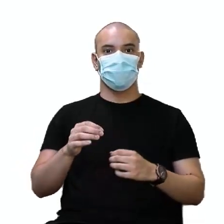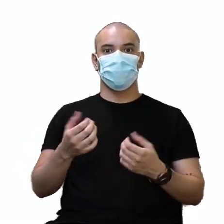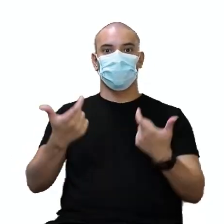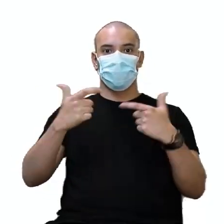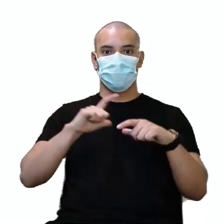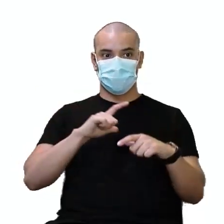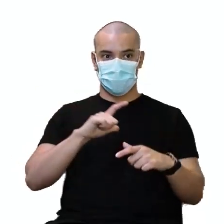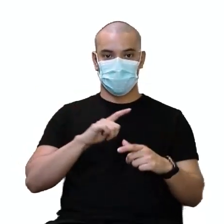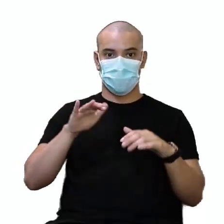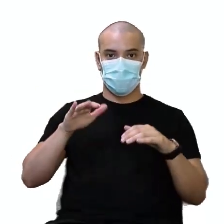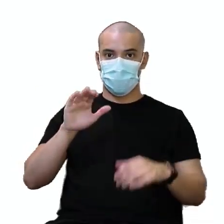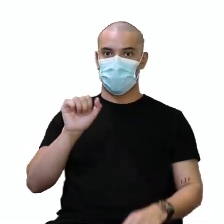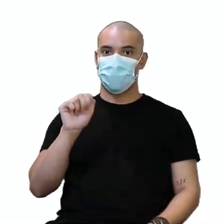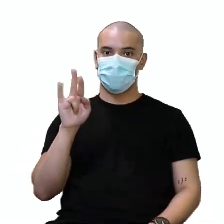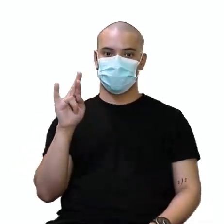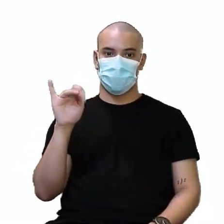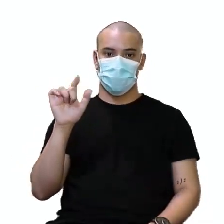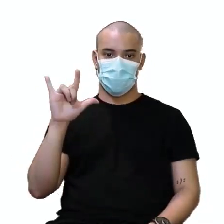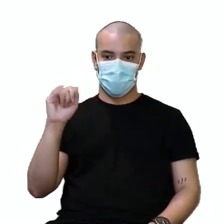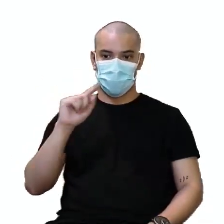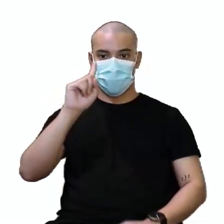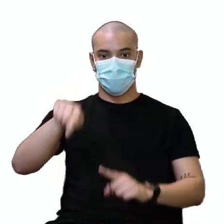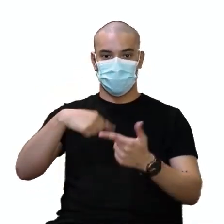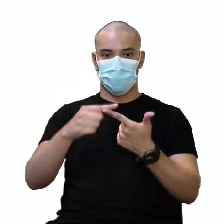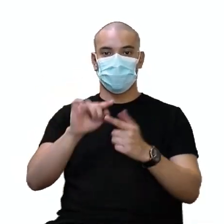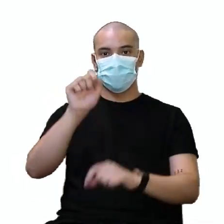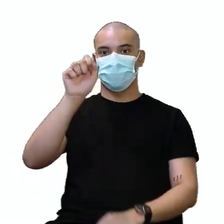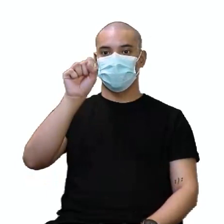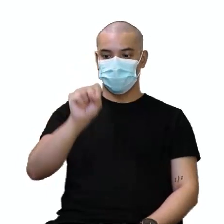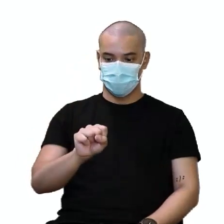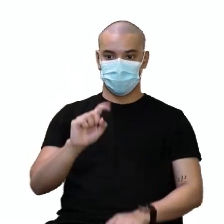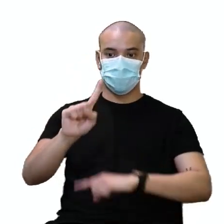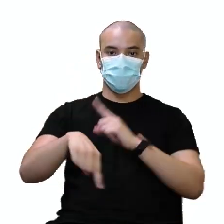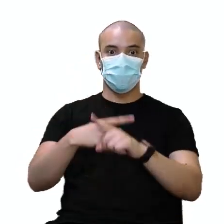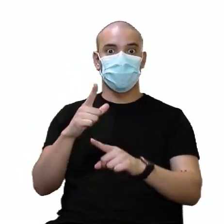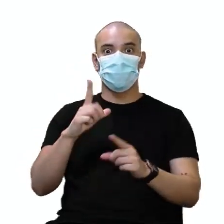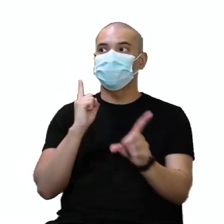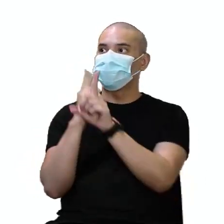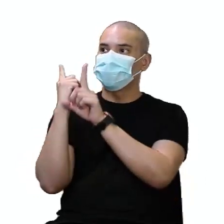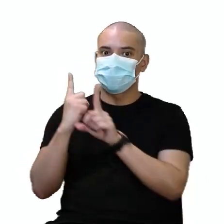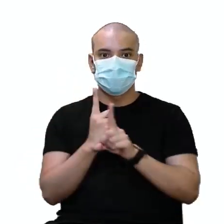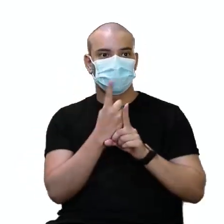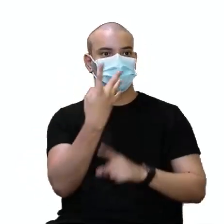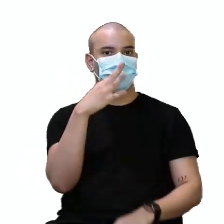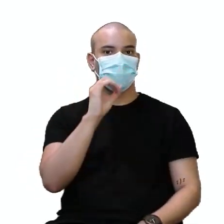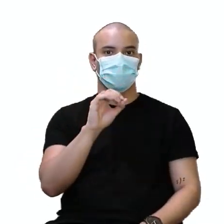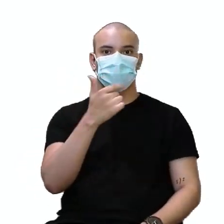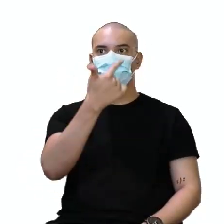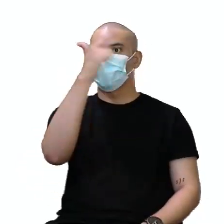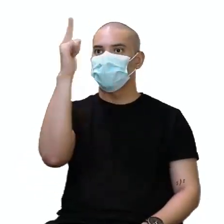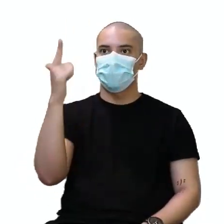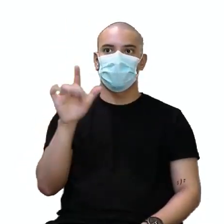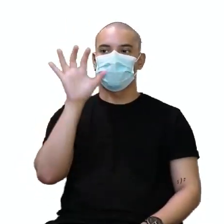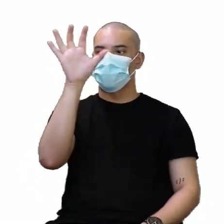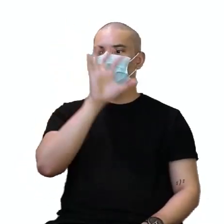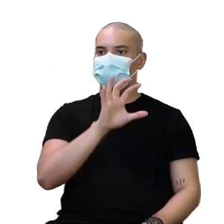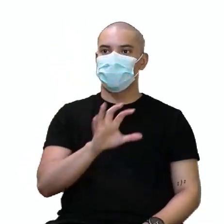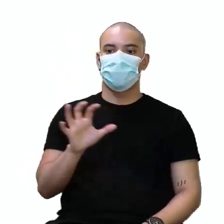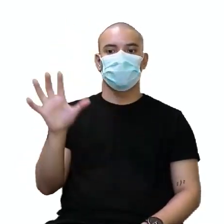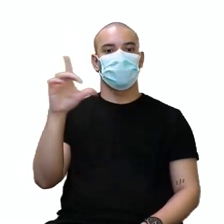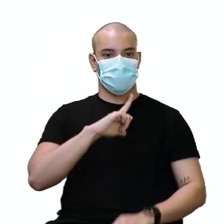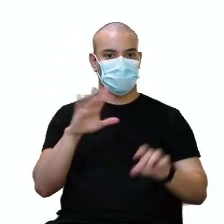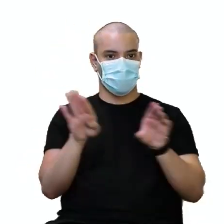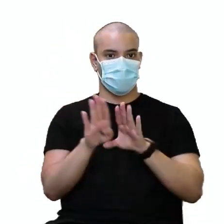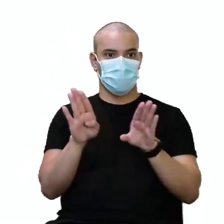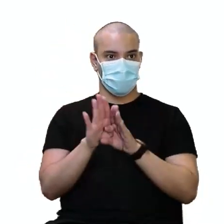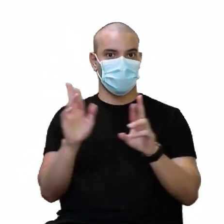e ali na região sul. E depois a gente ficou sabendo que várias outras, 40 outras localidades espalhadas pelo mundo têm representantes